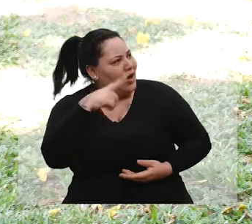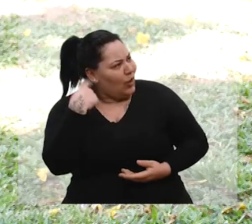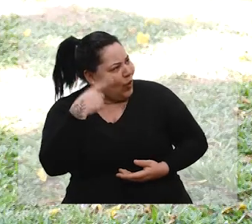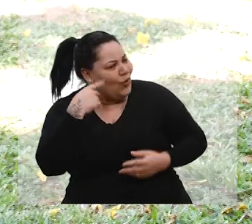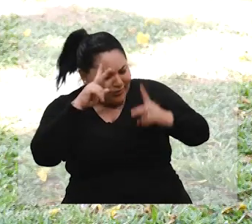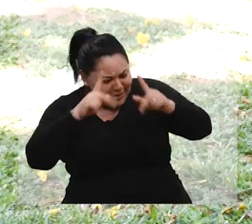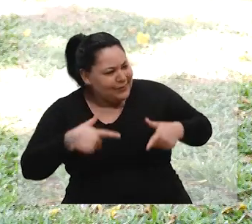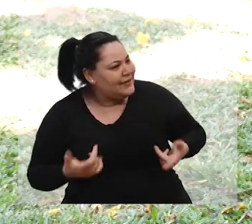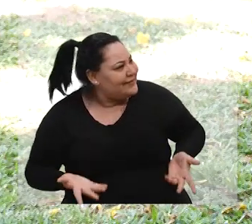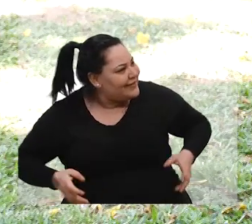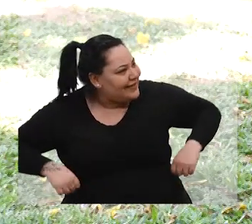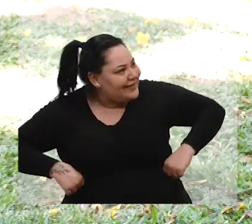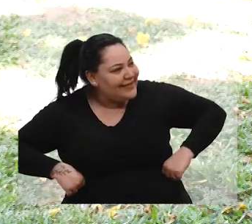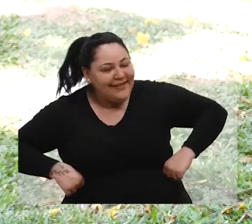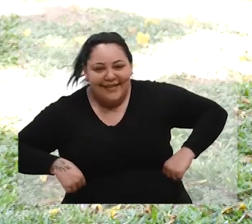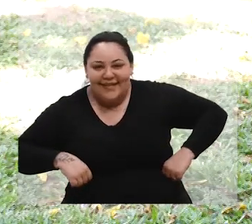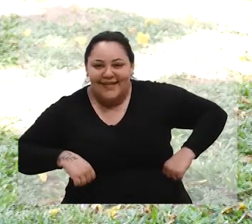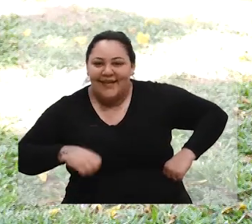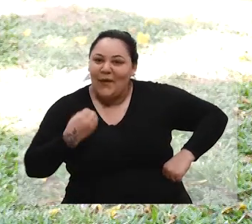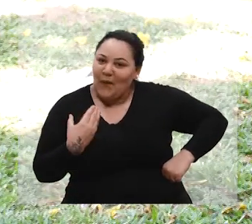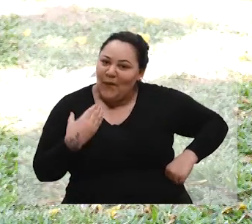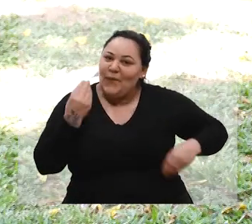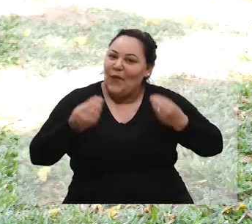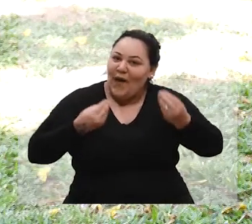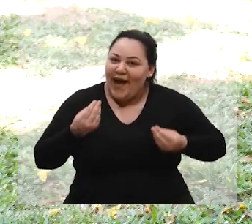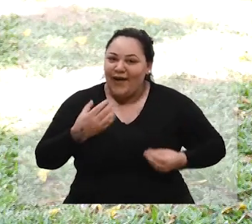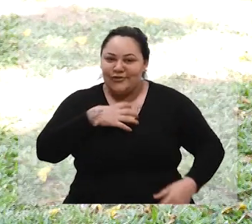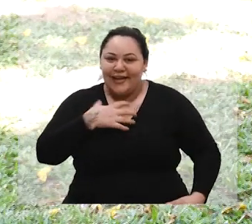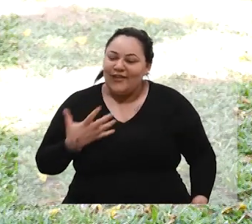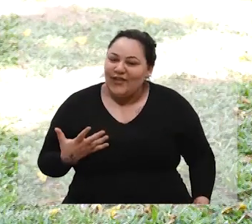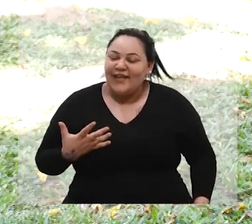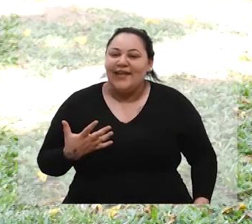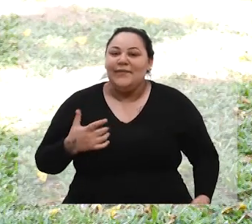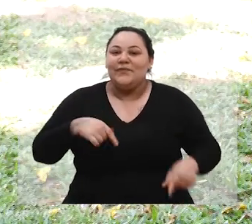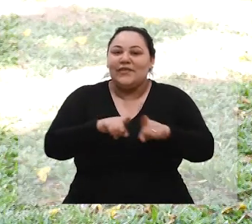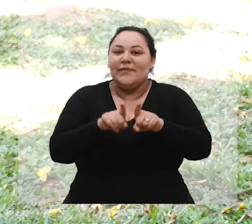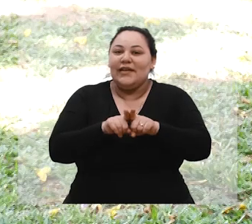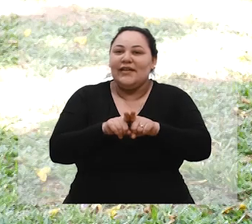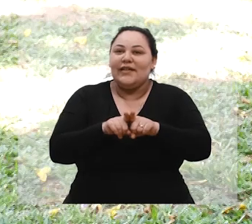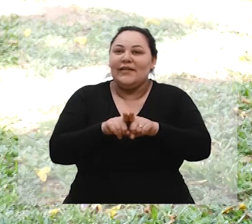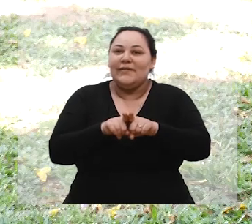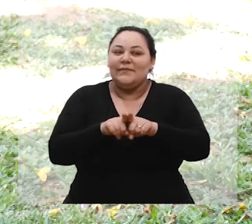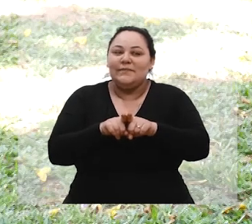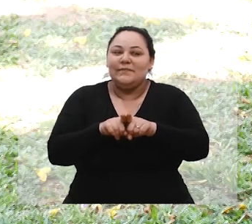ser humano. Que coisa doida que é ser gente. E,